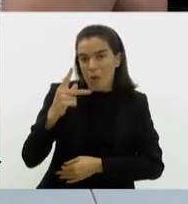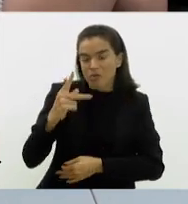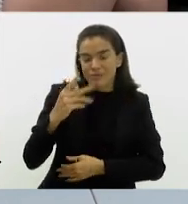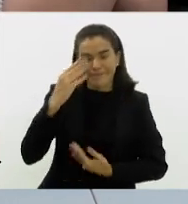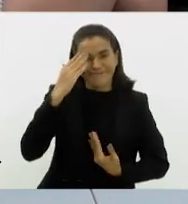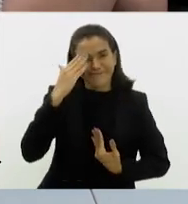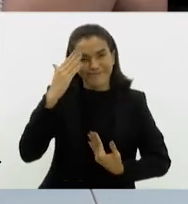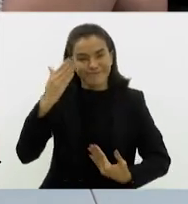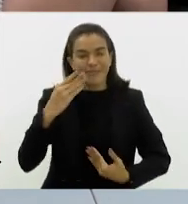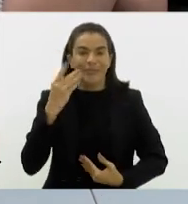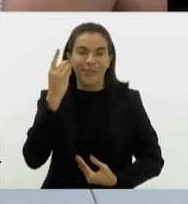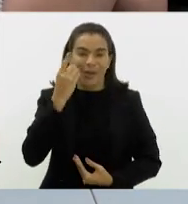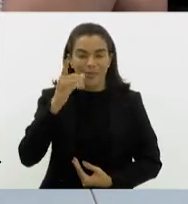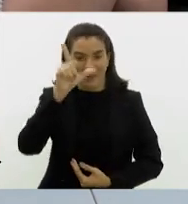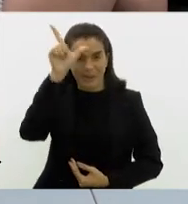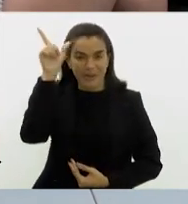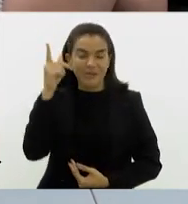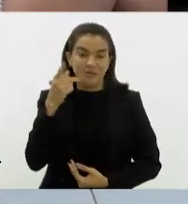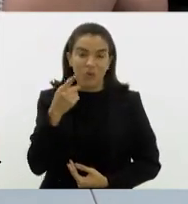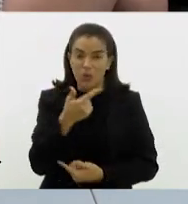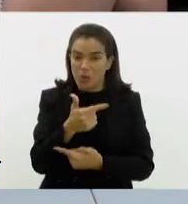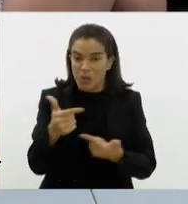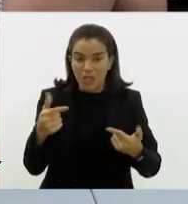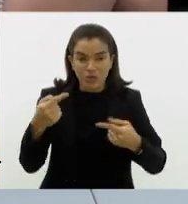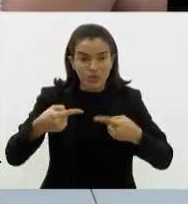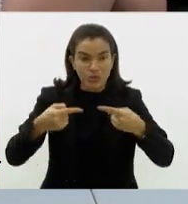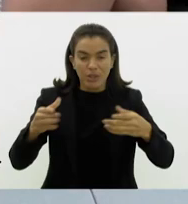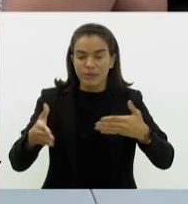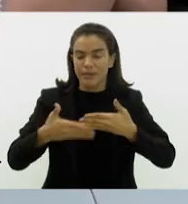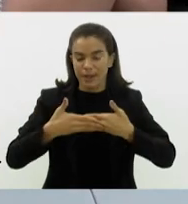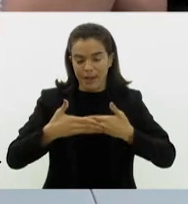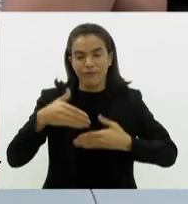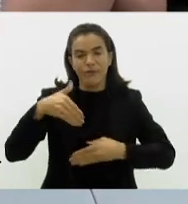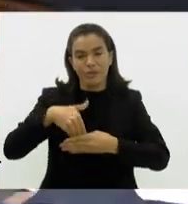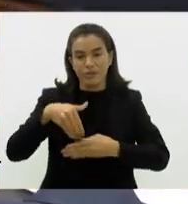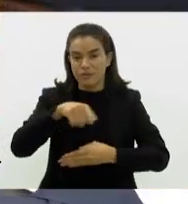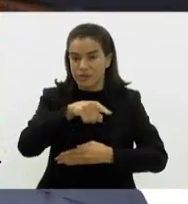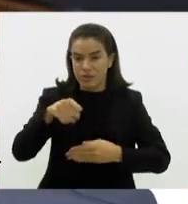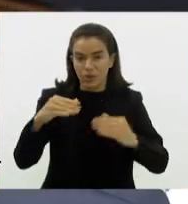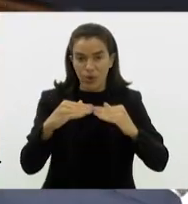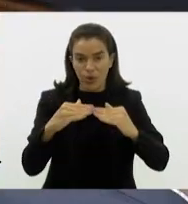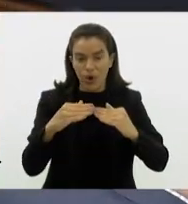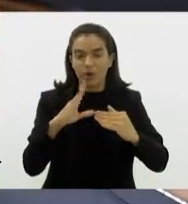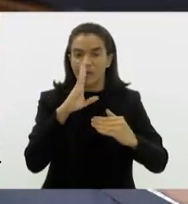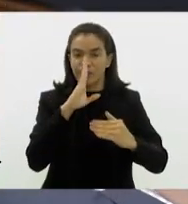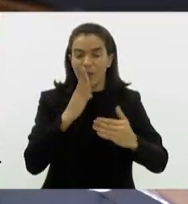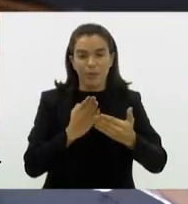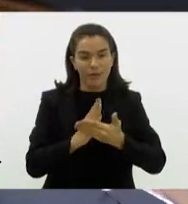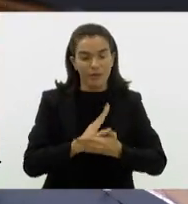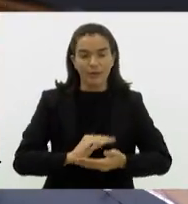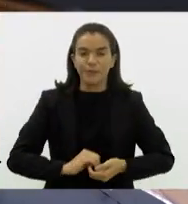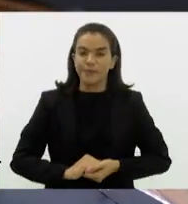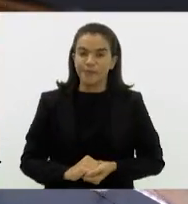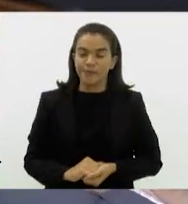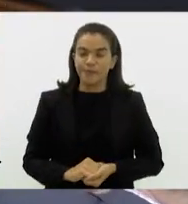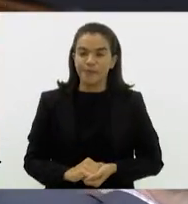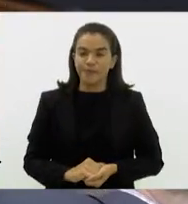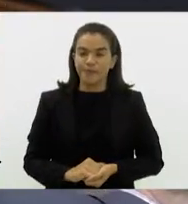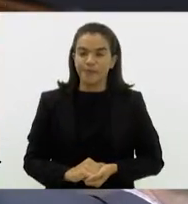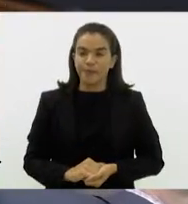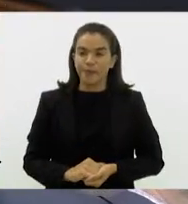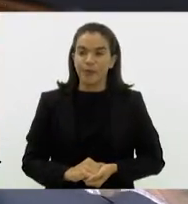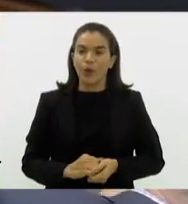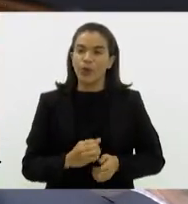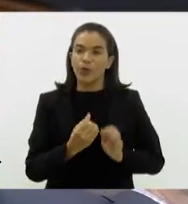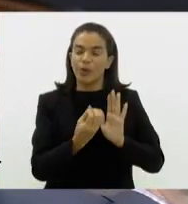Obrigado, deputado Luiz Paulo. Então, não havendo quem queira discutir, encerrada a discussão e votação, se os que aprovam permaneçam como estão, aprovados.